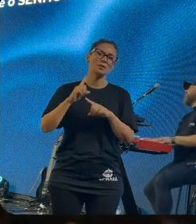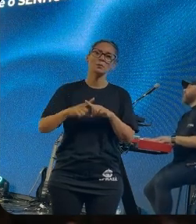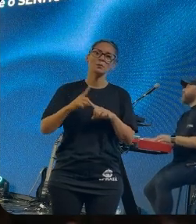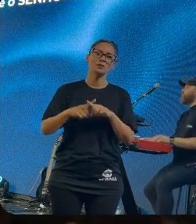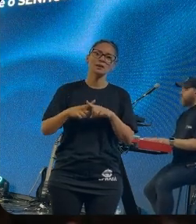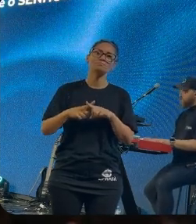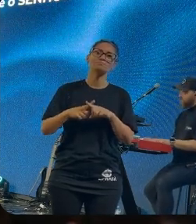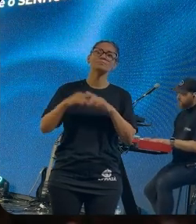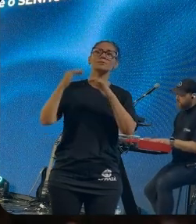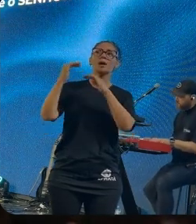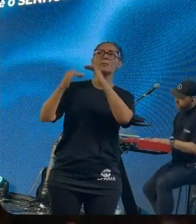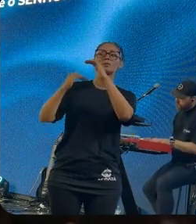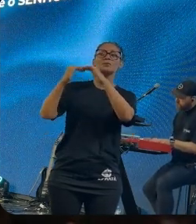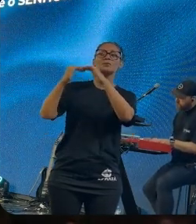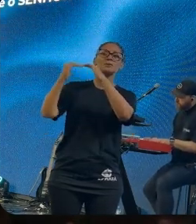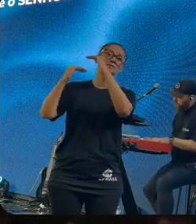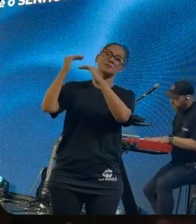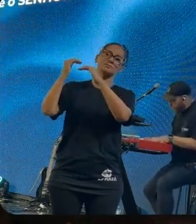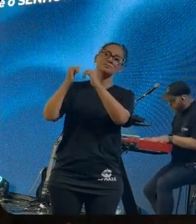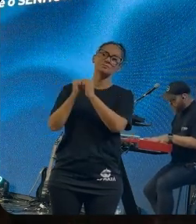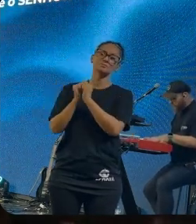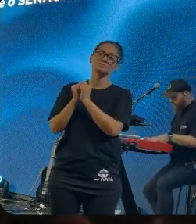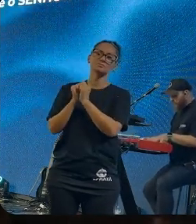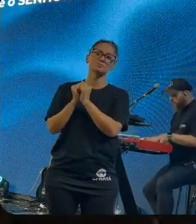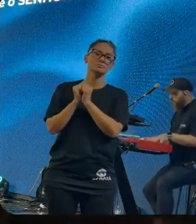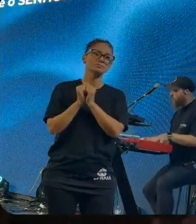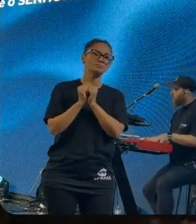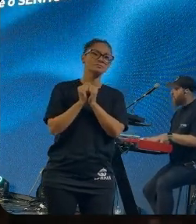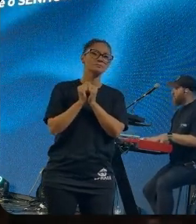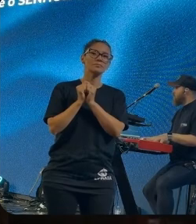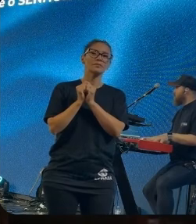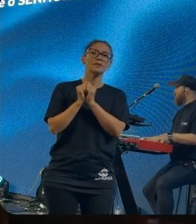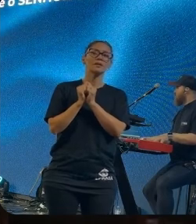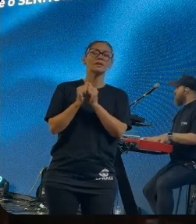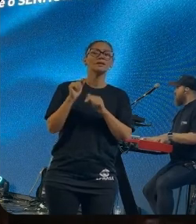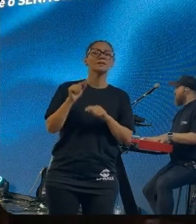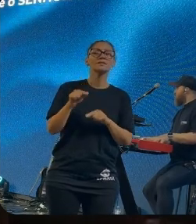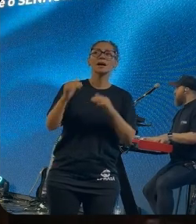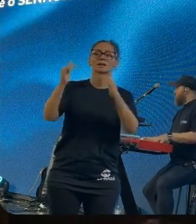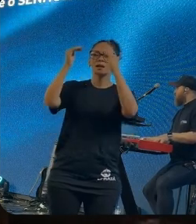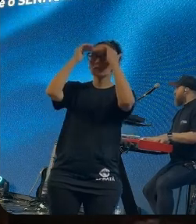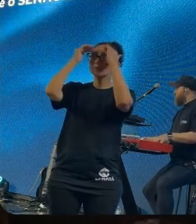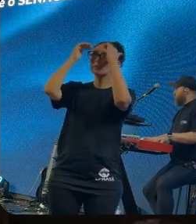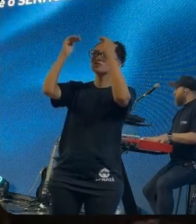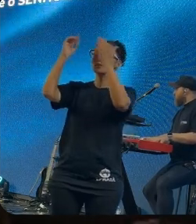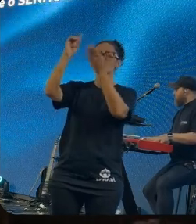a prosperidade está na obediência.